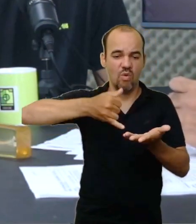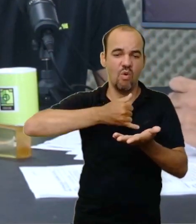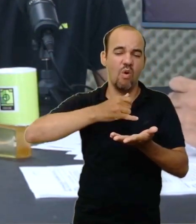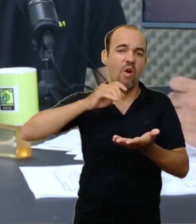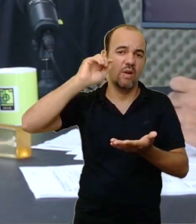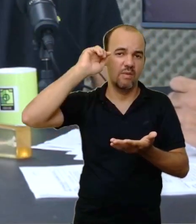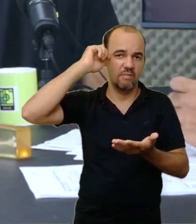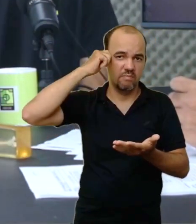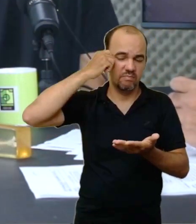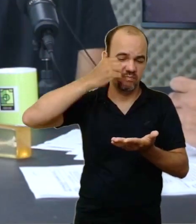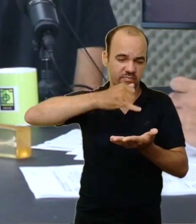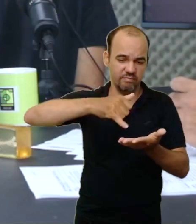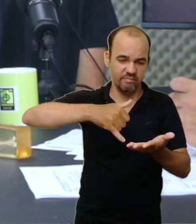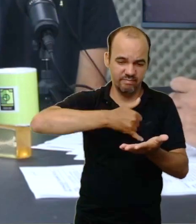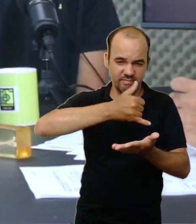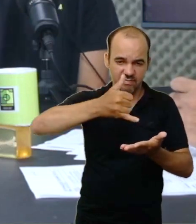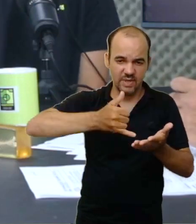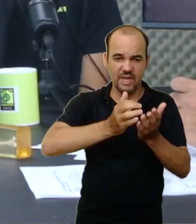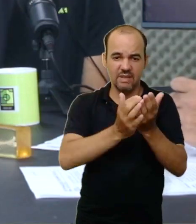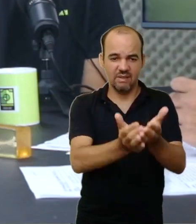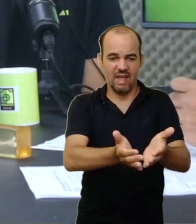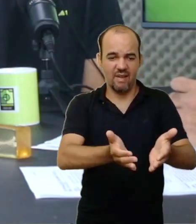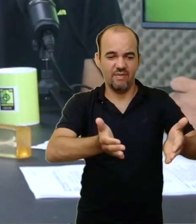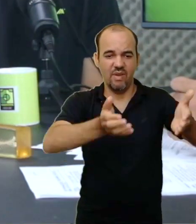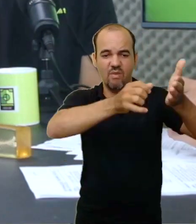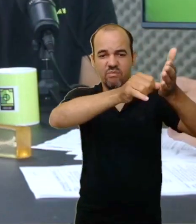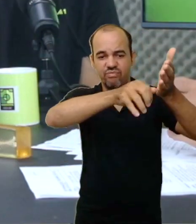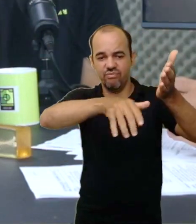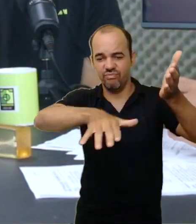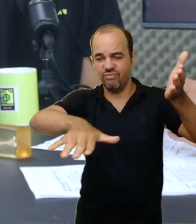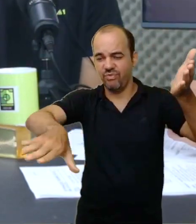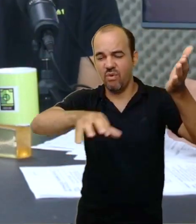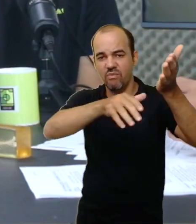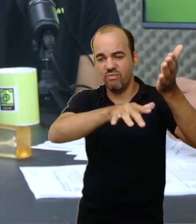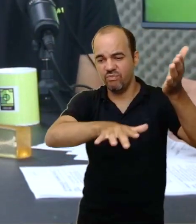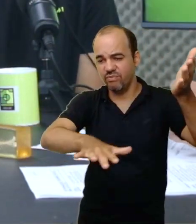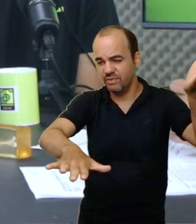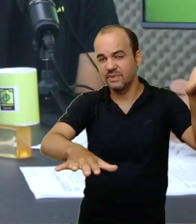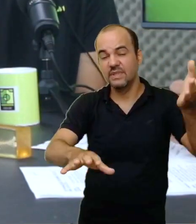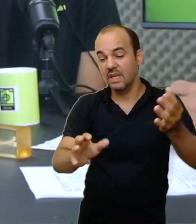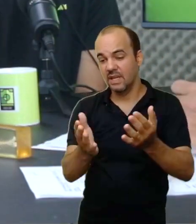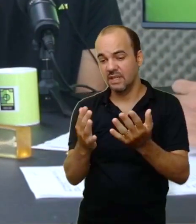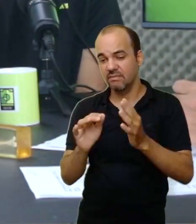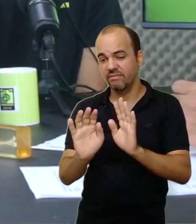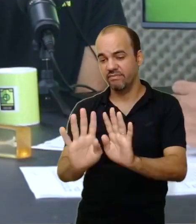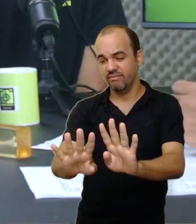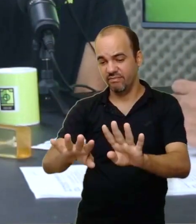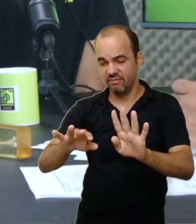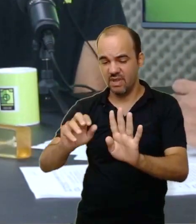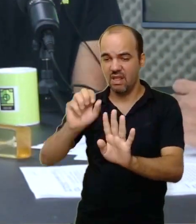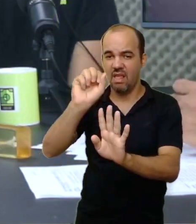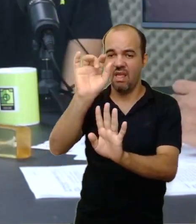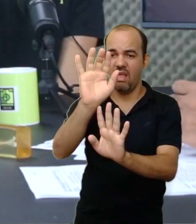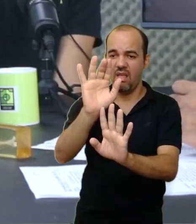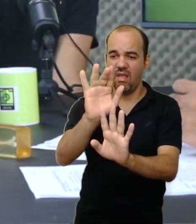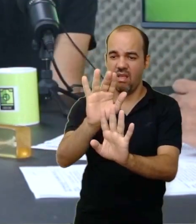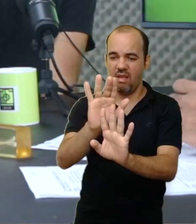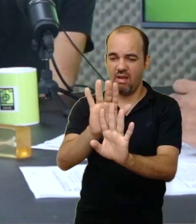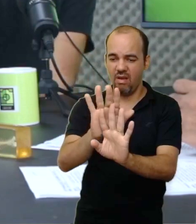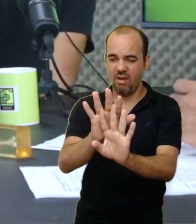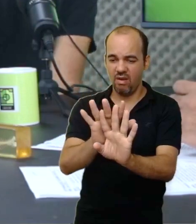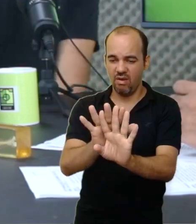que mostram já que tem o óleo dentro do zooplâncton. Né? Eles, Nossa. de alguma forma,